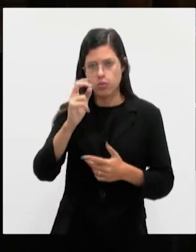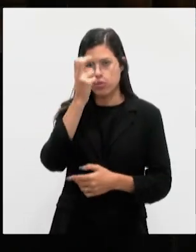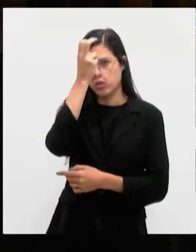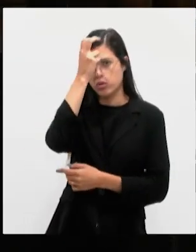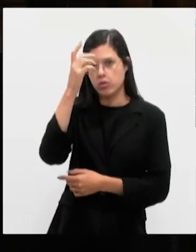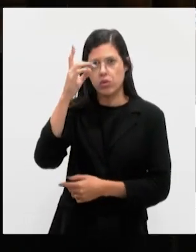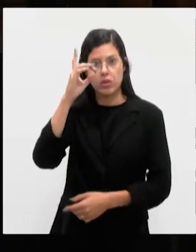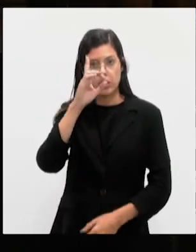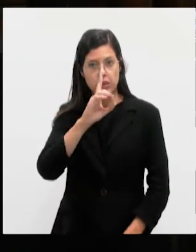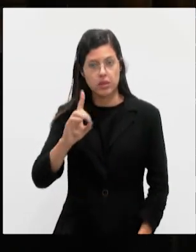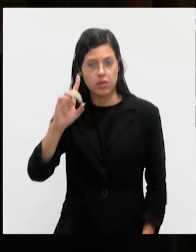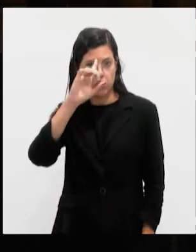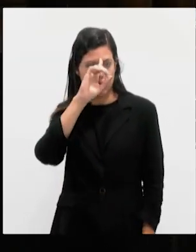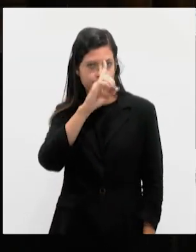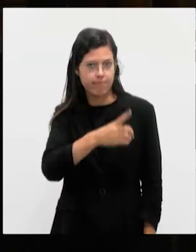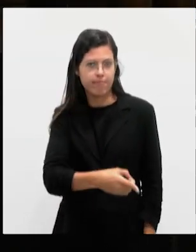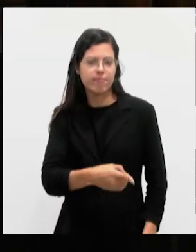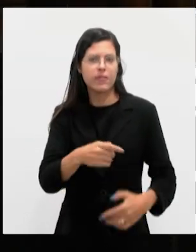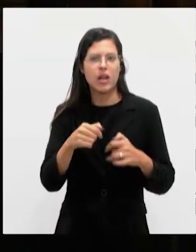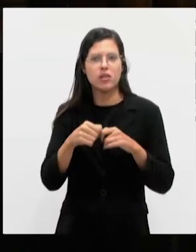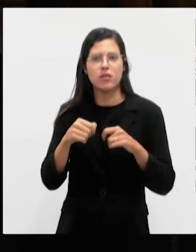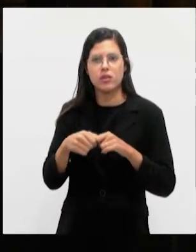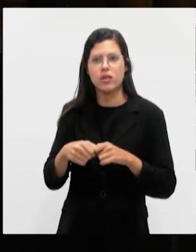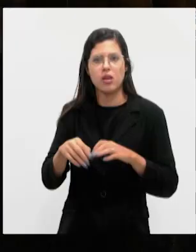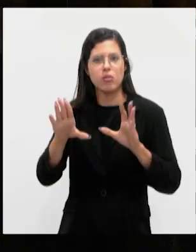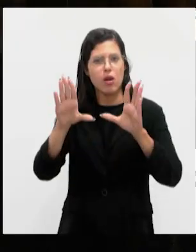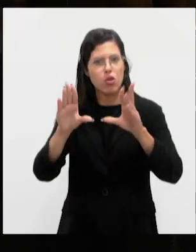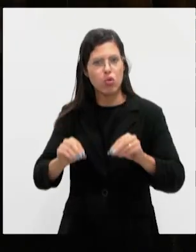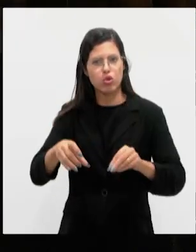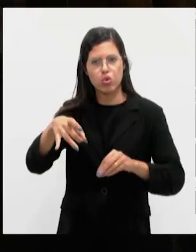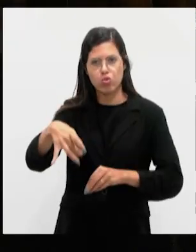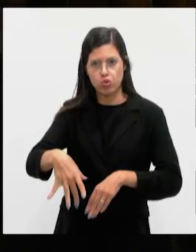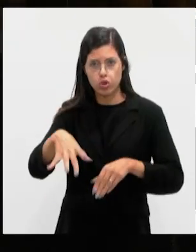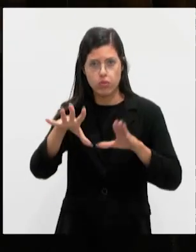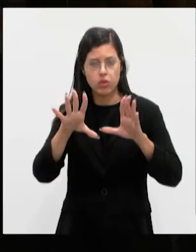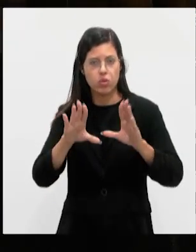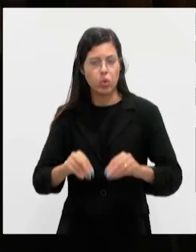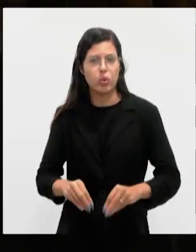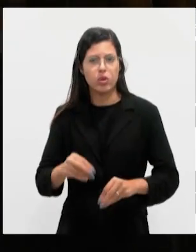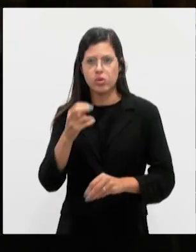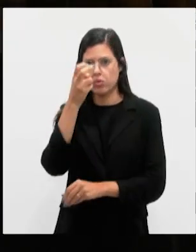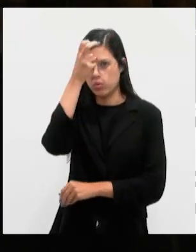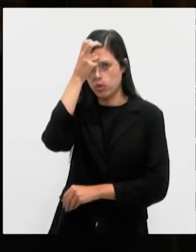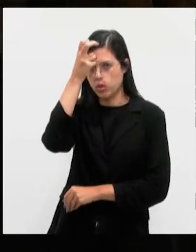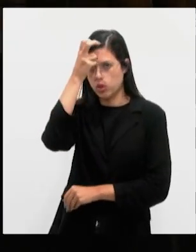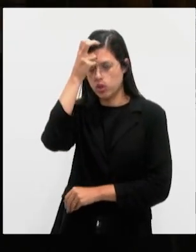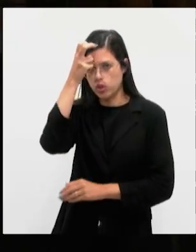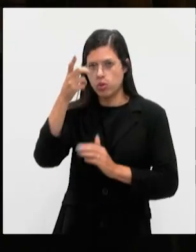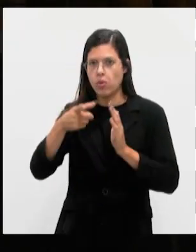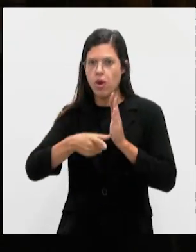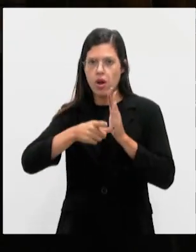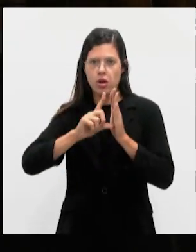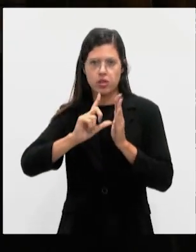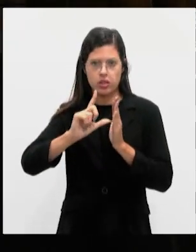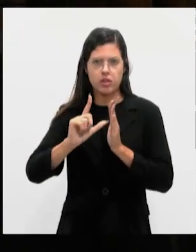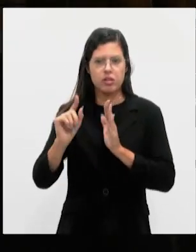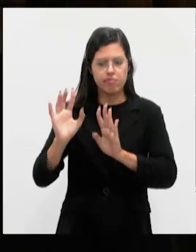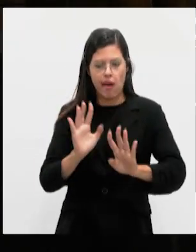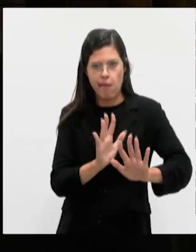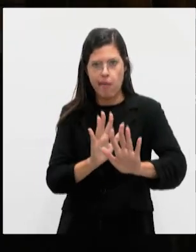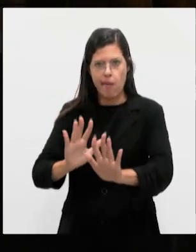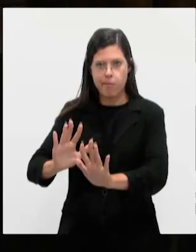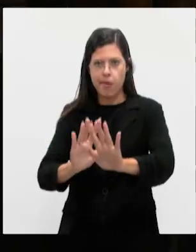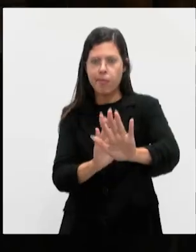eles fizessem essa noite, naquela última noite no Egito, antes de saírem de madrugada para o